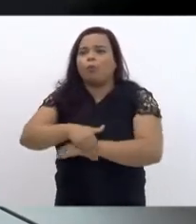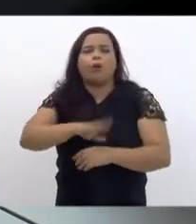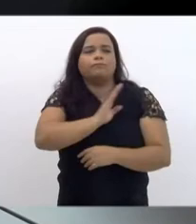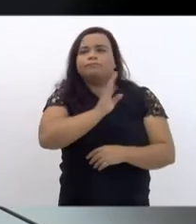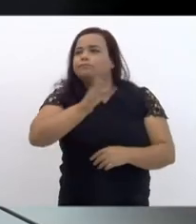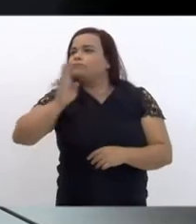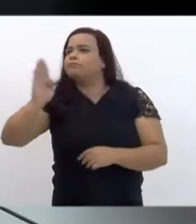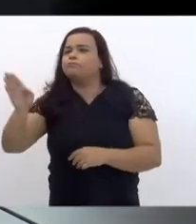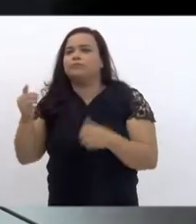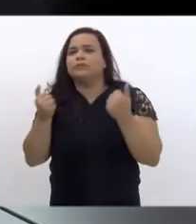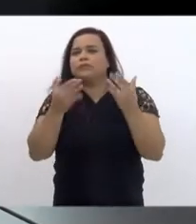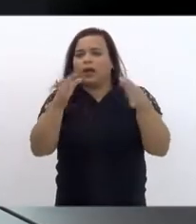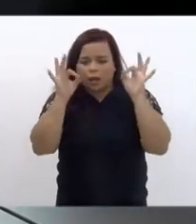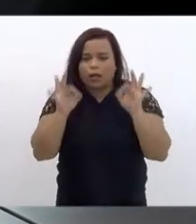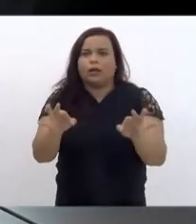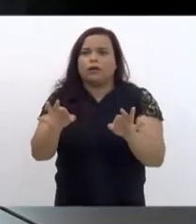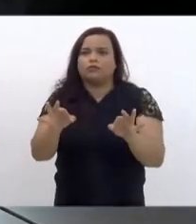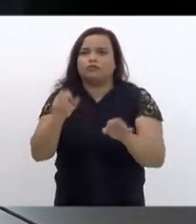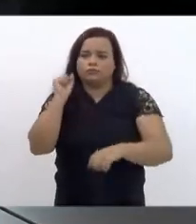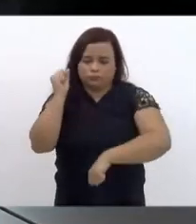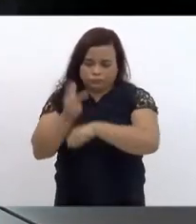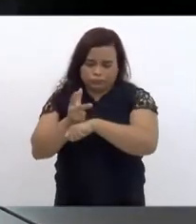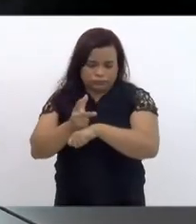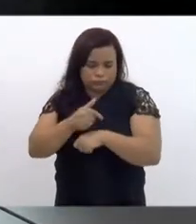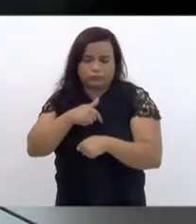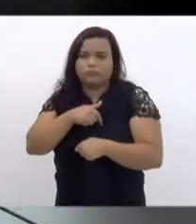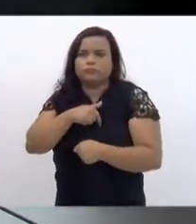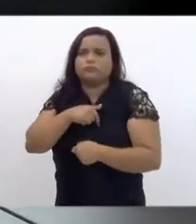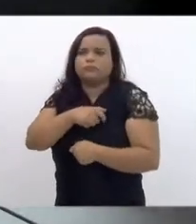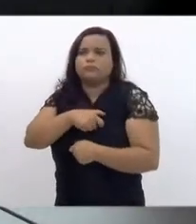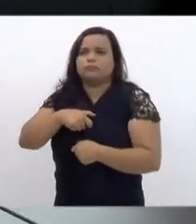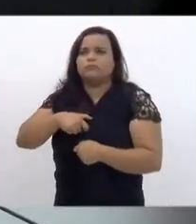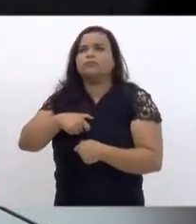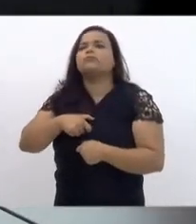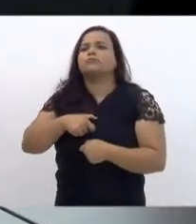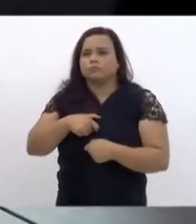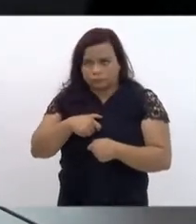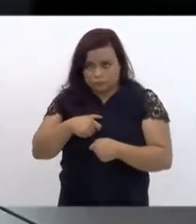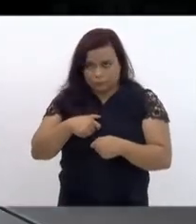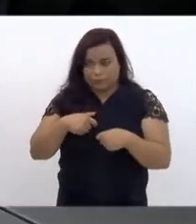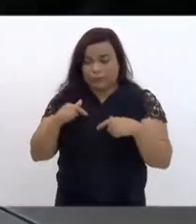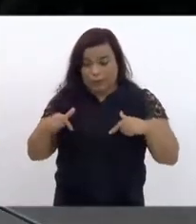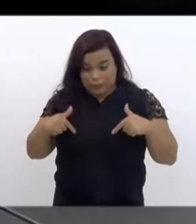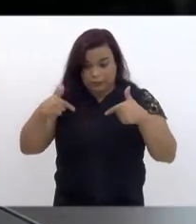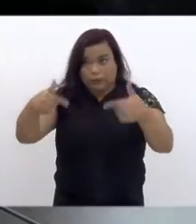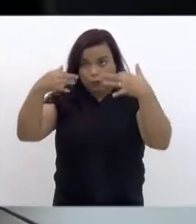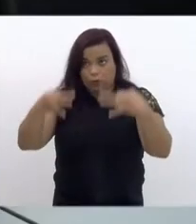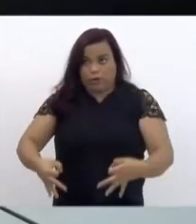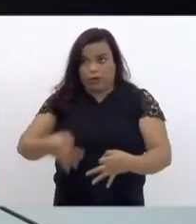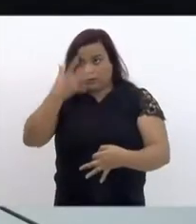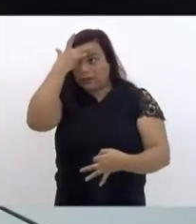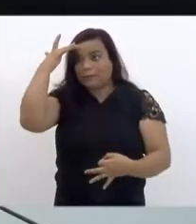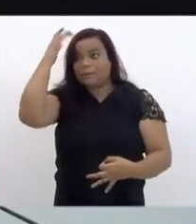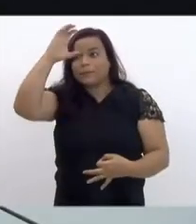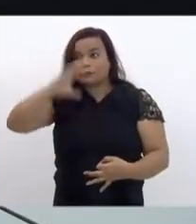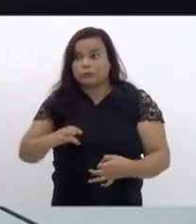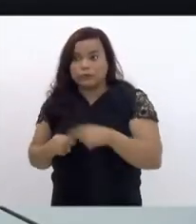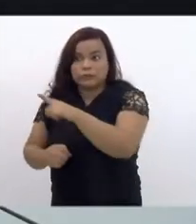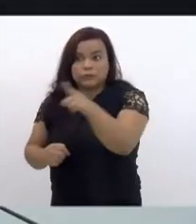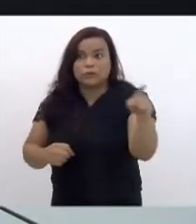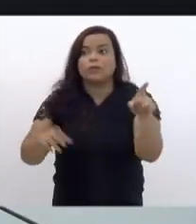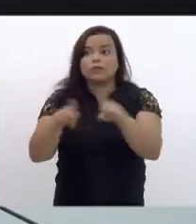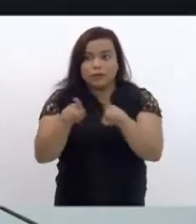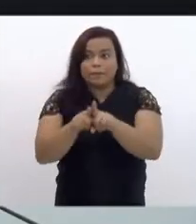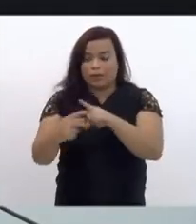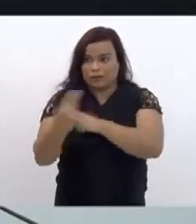dá garantia que ao policial ter uma ação correta e ao cidadão também